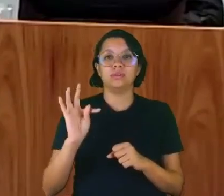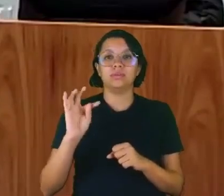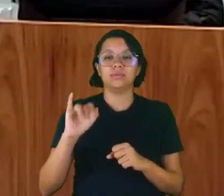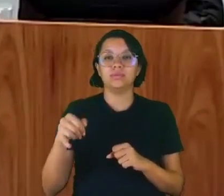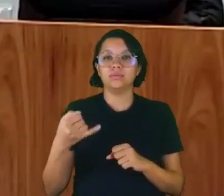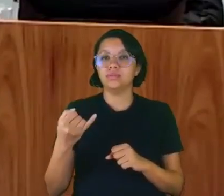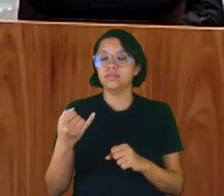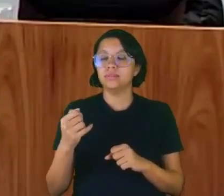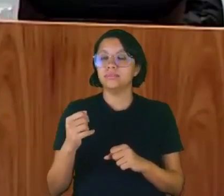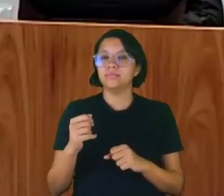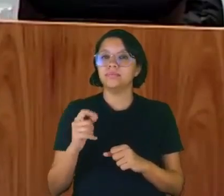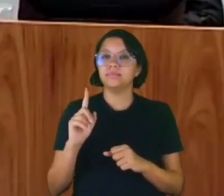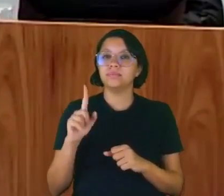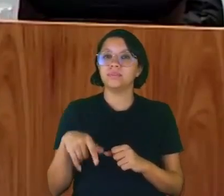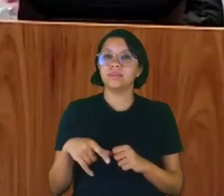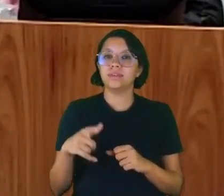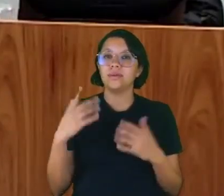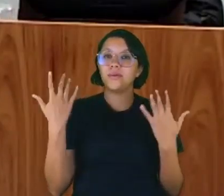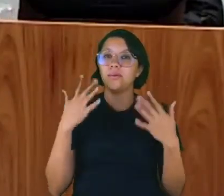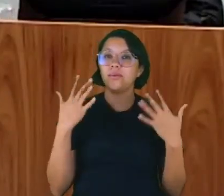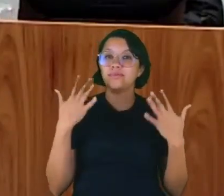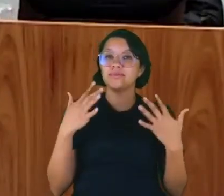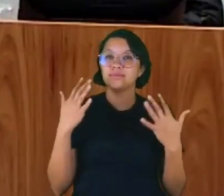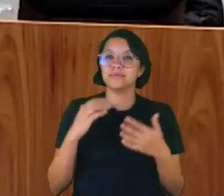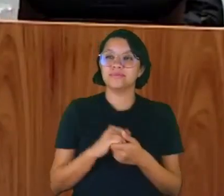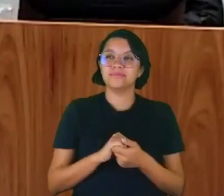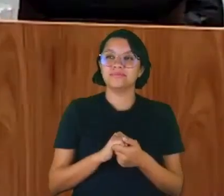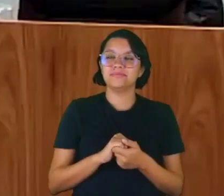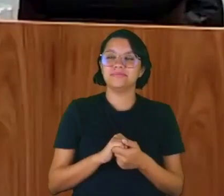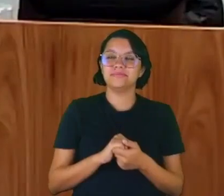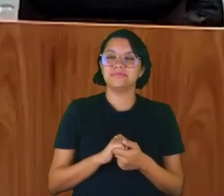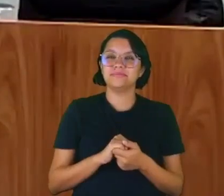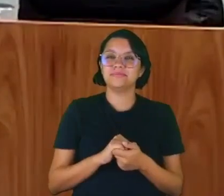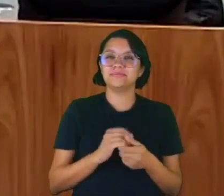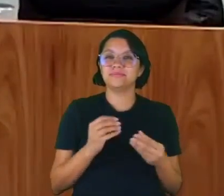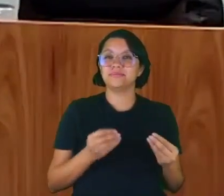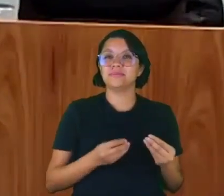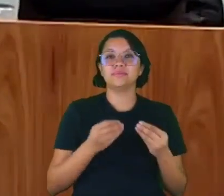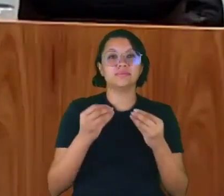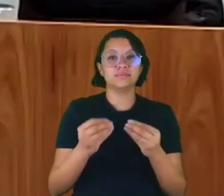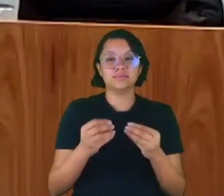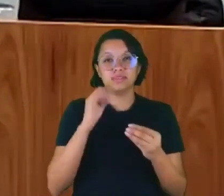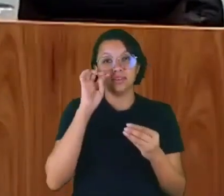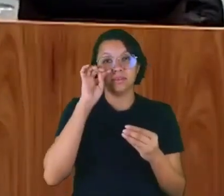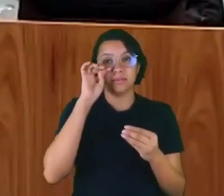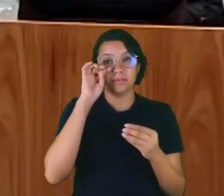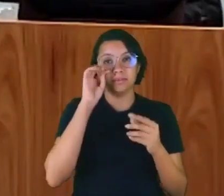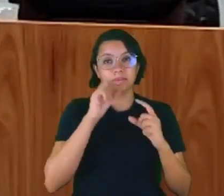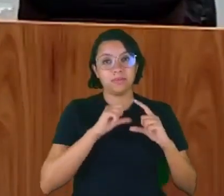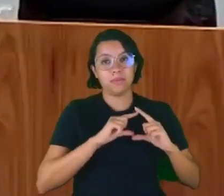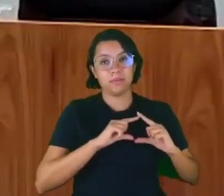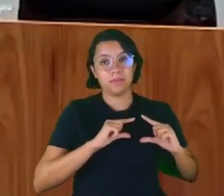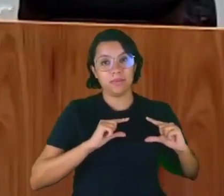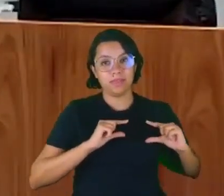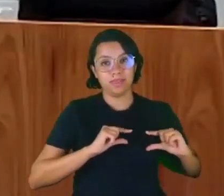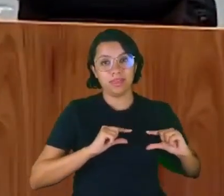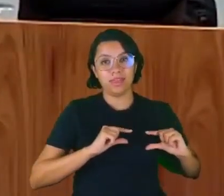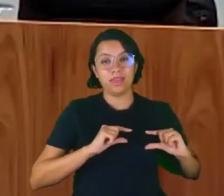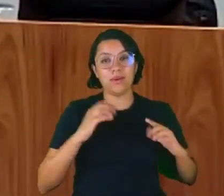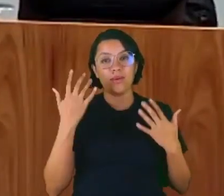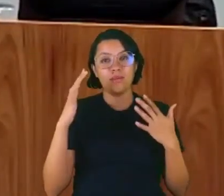que é de comemorância, e entregar uma placa comemorativa por